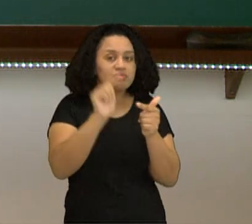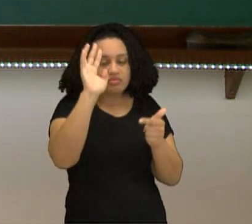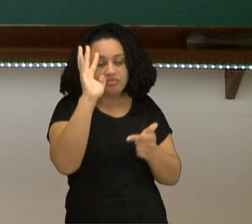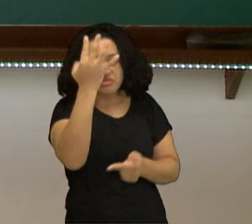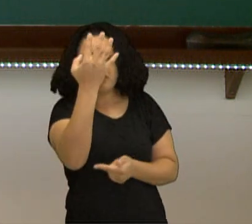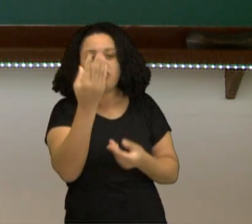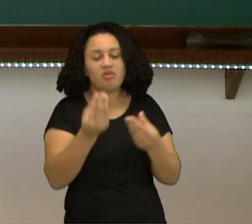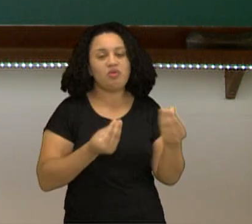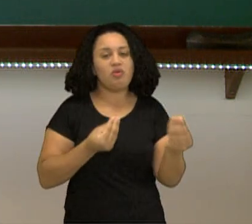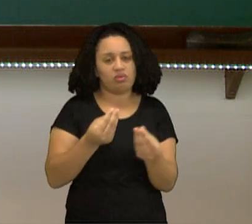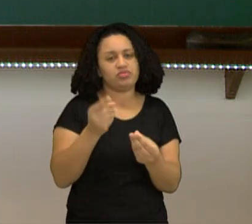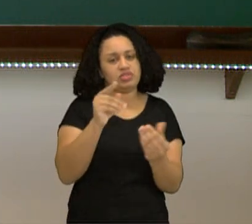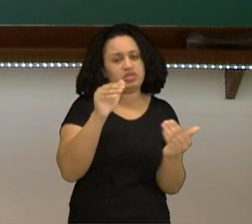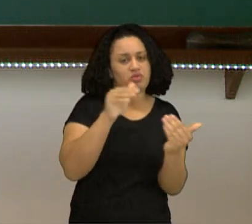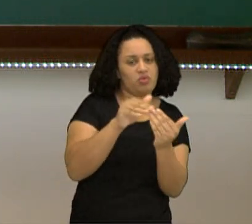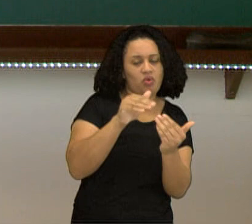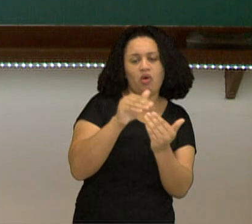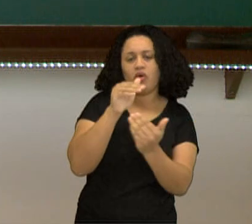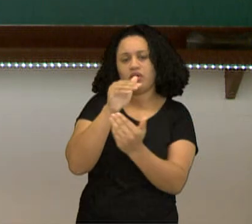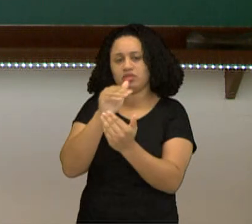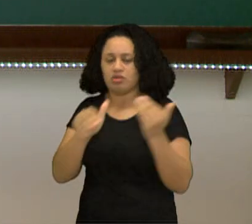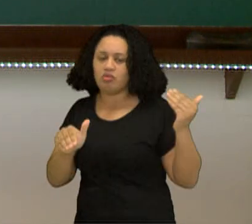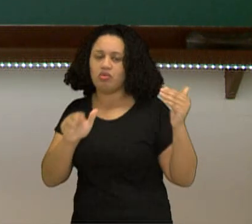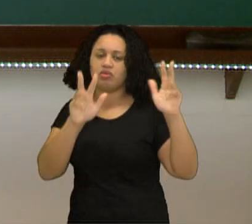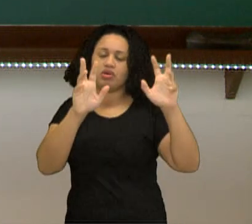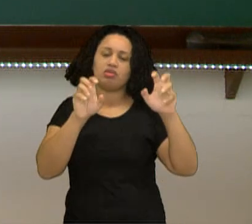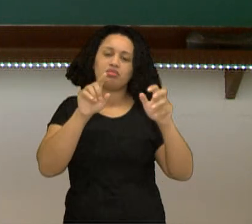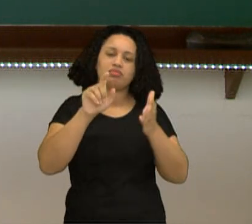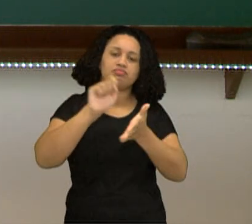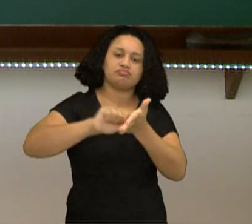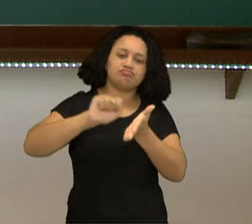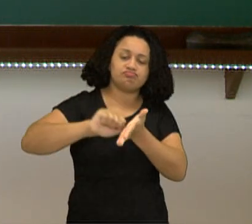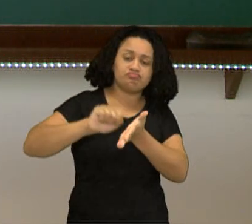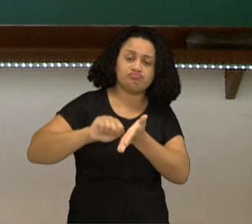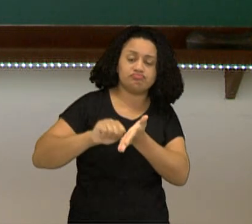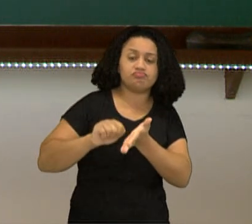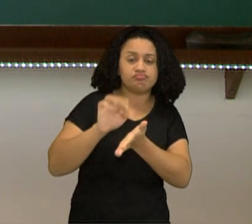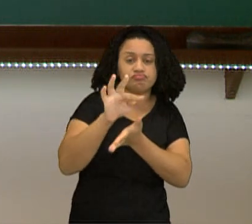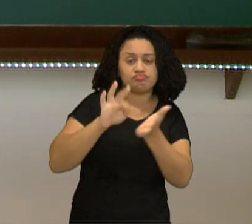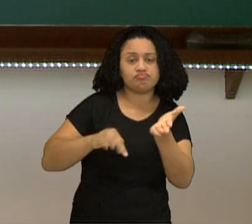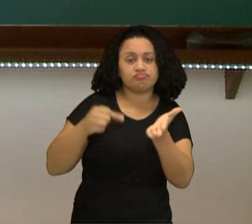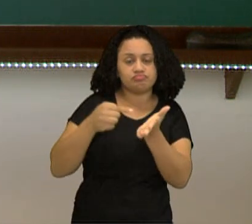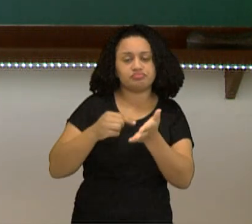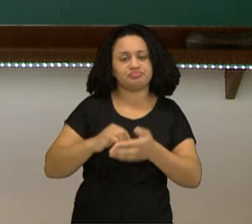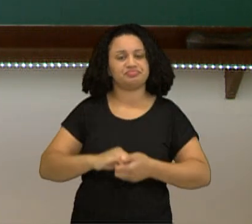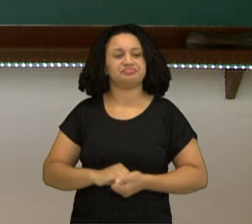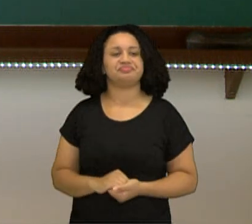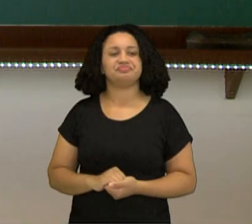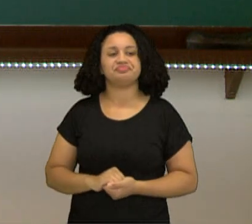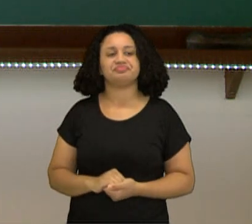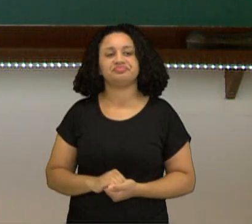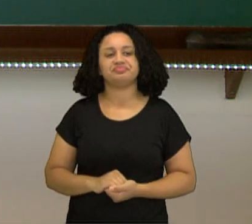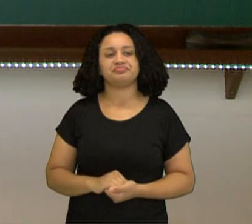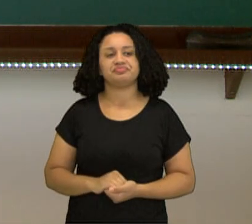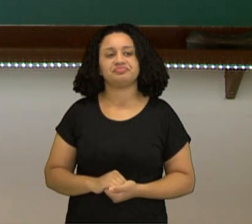problema, se você é a favor ou contra o tema que você está desenvolvendo no seu texto, ok?